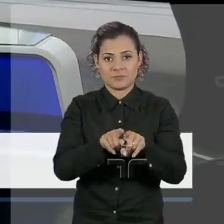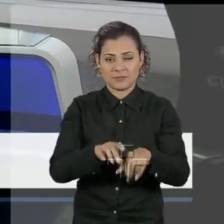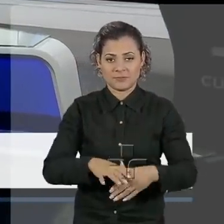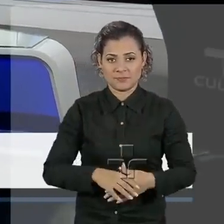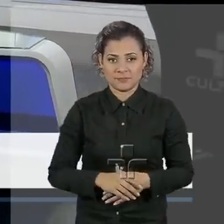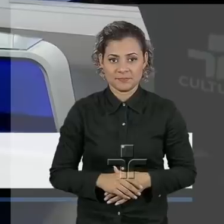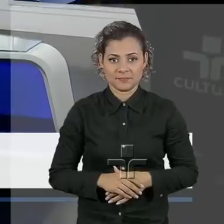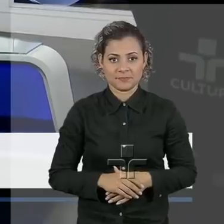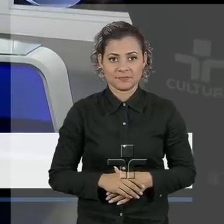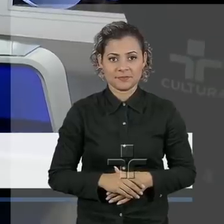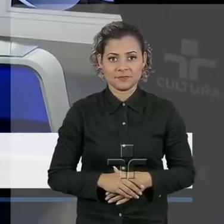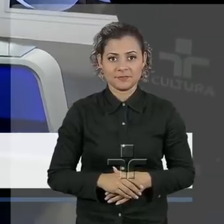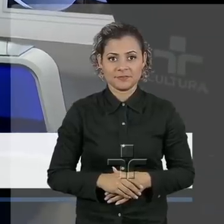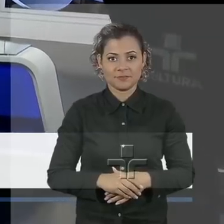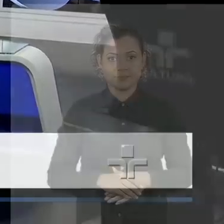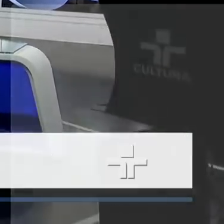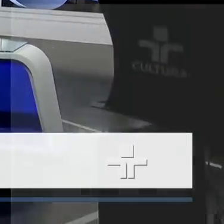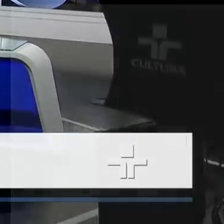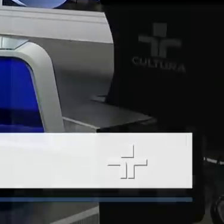mais.